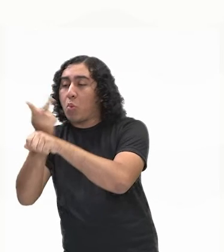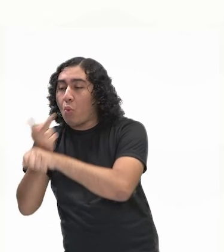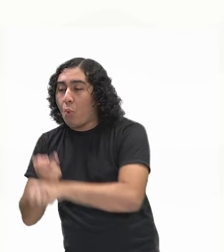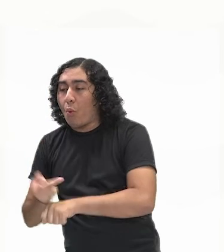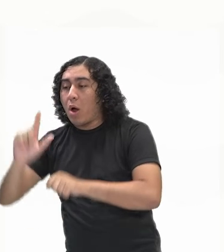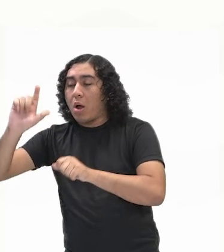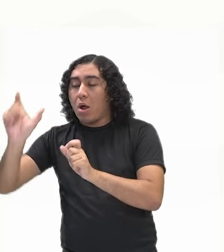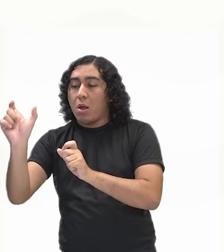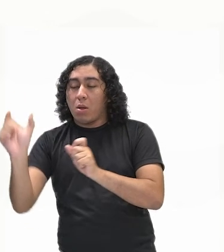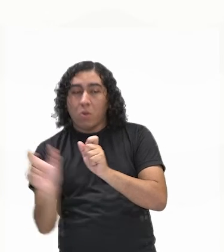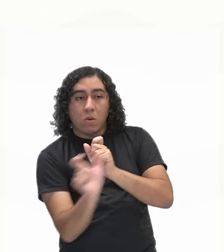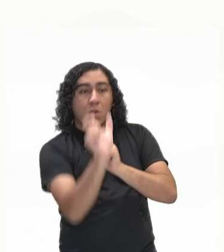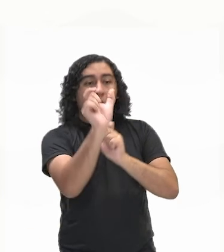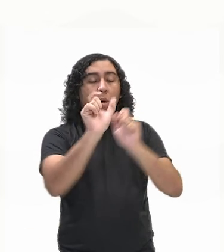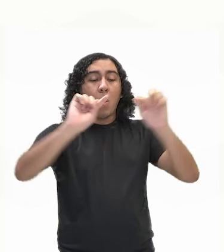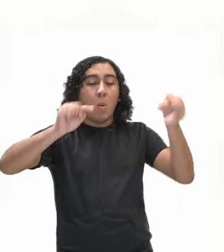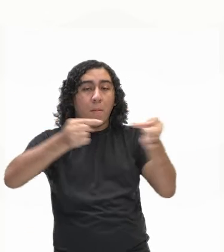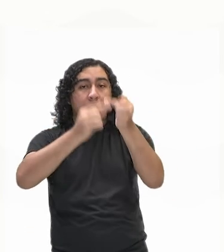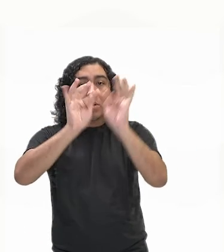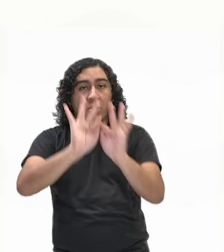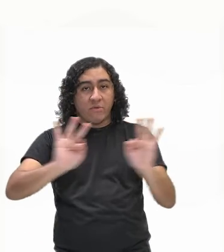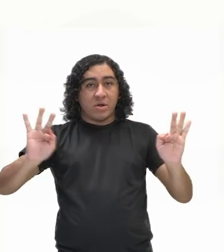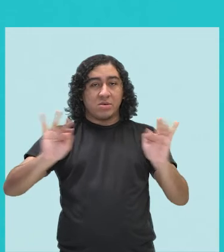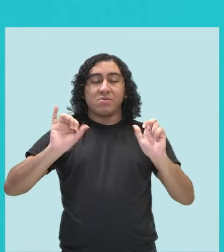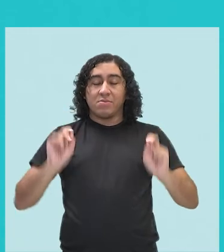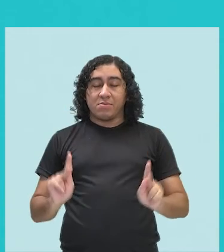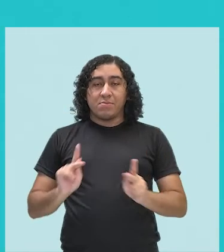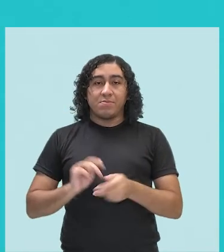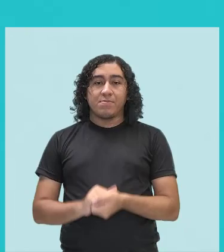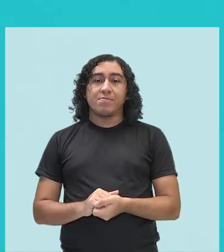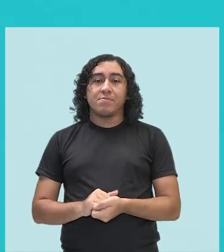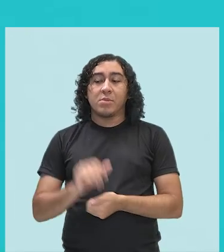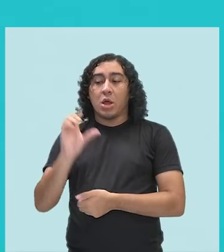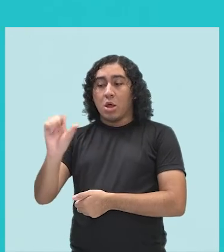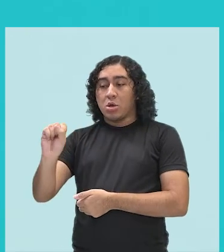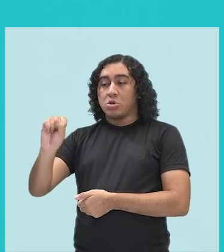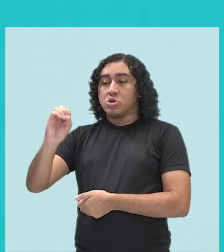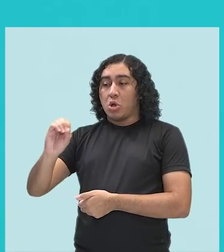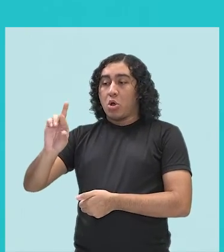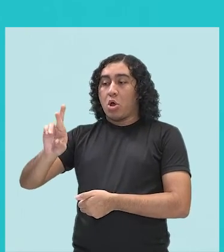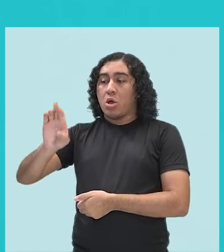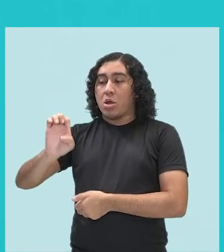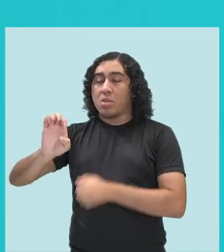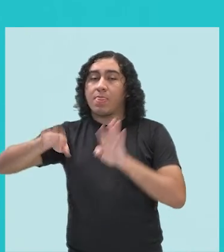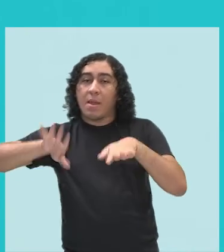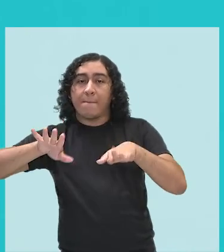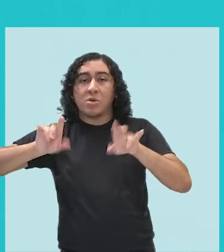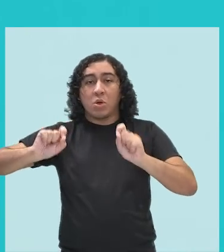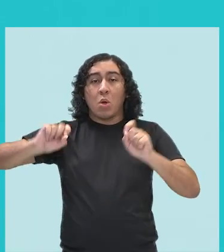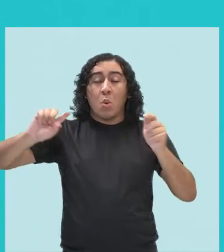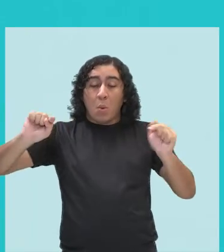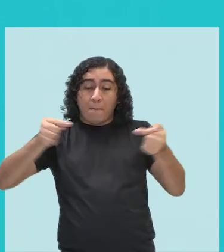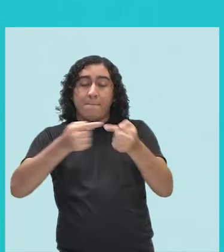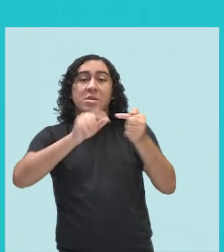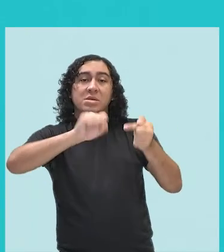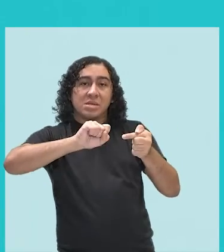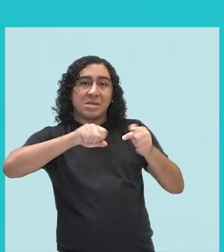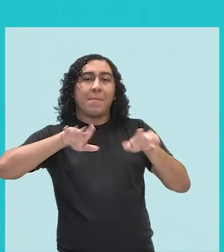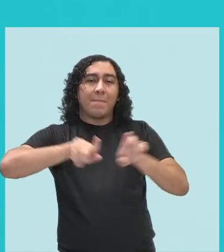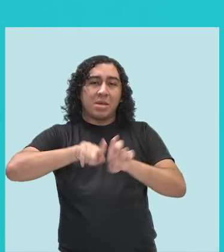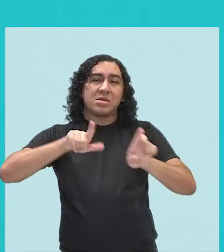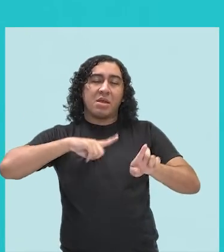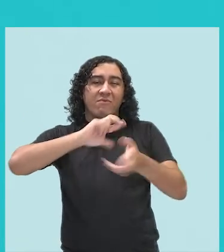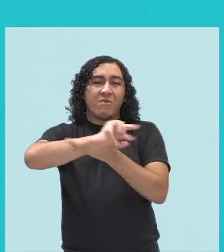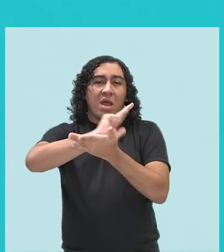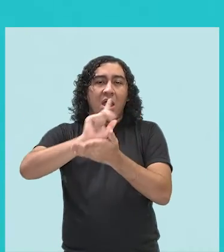mais se encaixa dentro ali daquela frase, daquele enunciado, tá bom? Então, a palavrinha sore também relacionado à